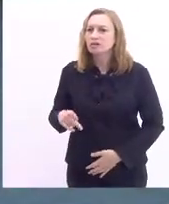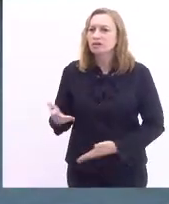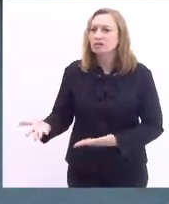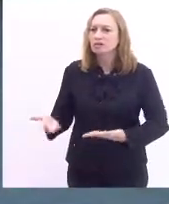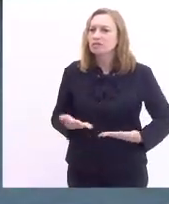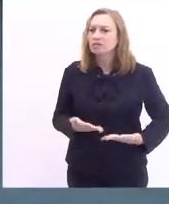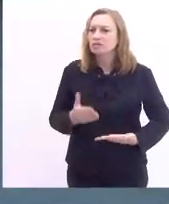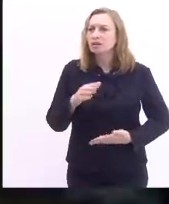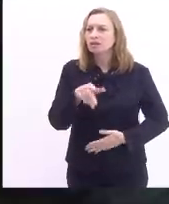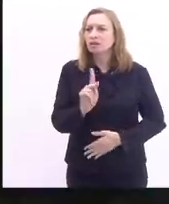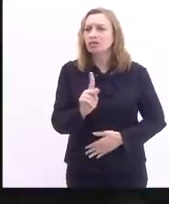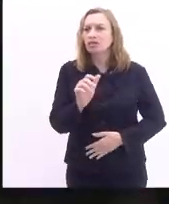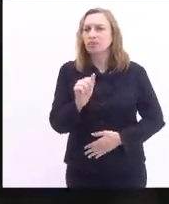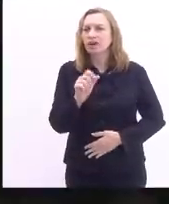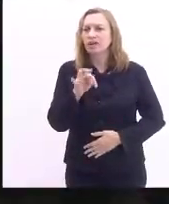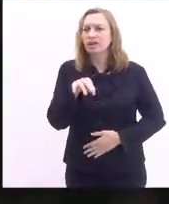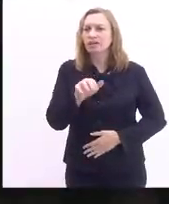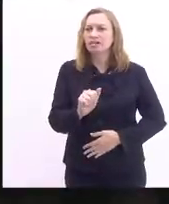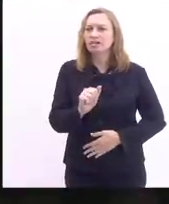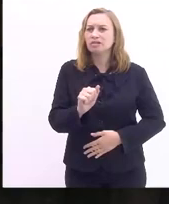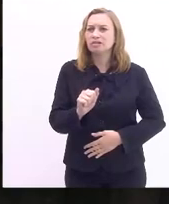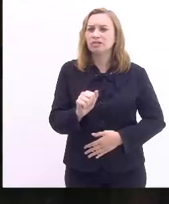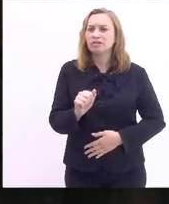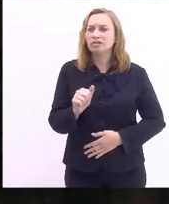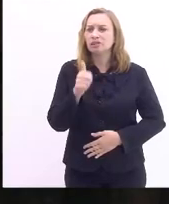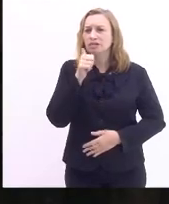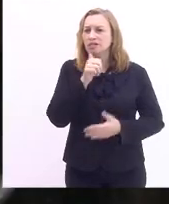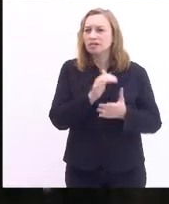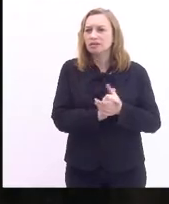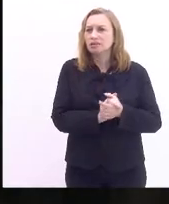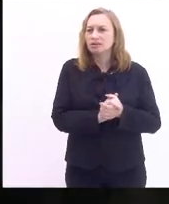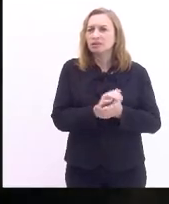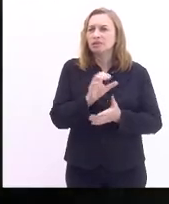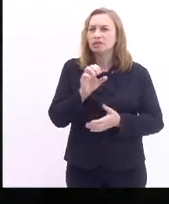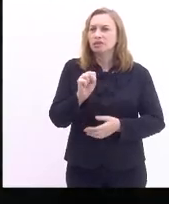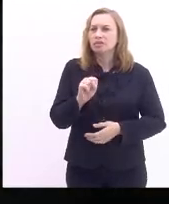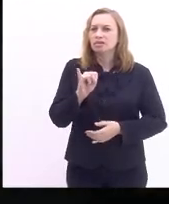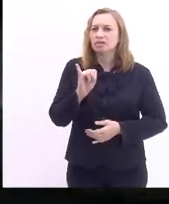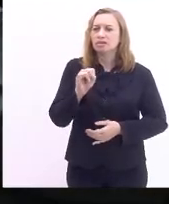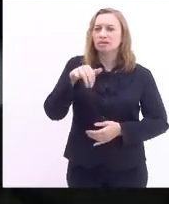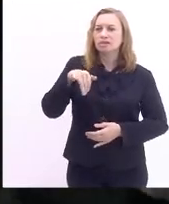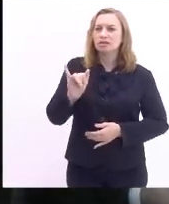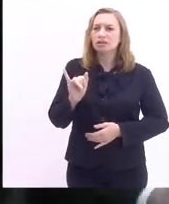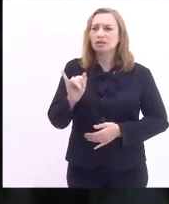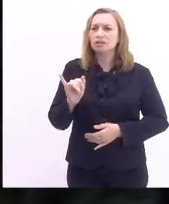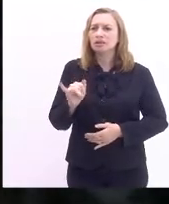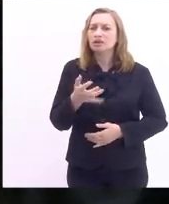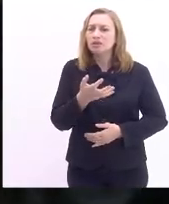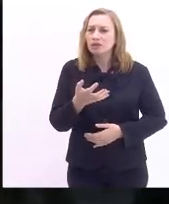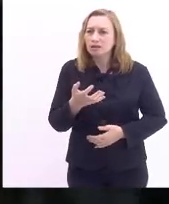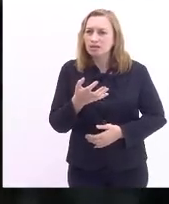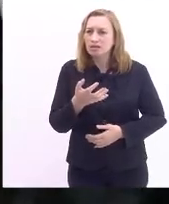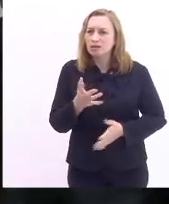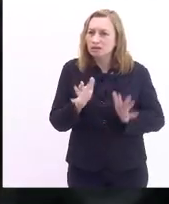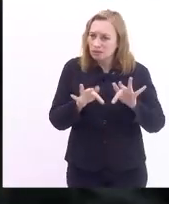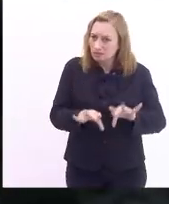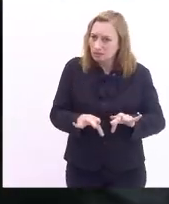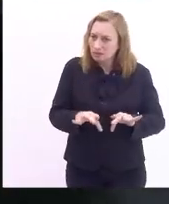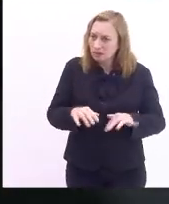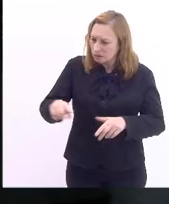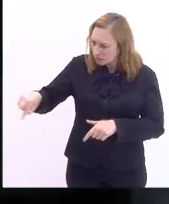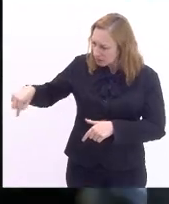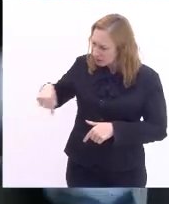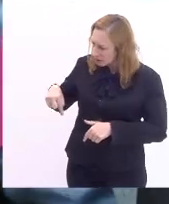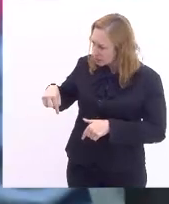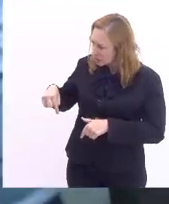que dei a Kátia esposa do Siri Oi Kátia eu queria nós estamos terminando que você